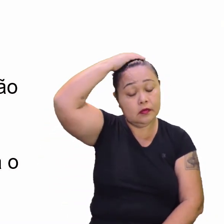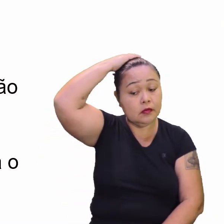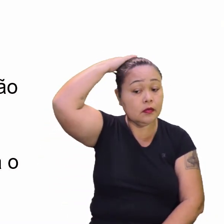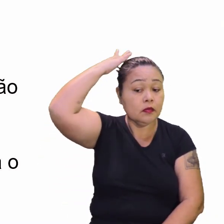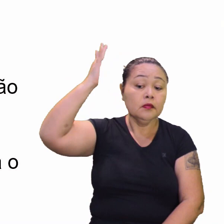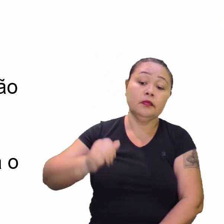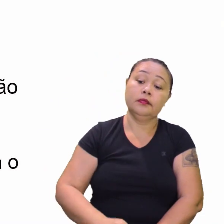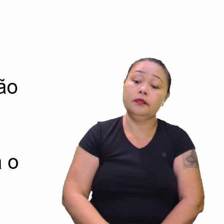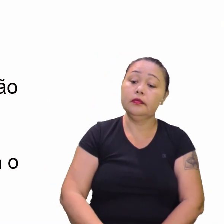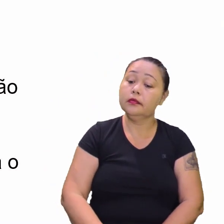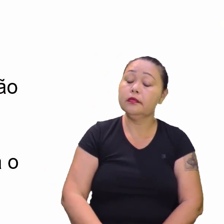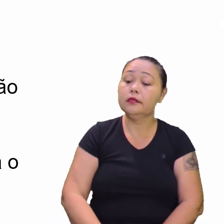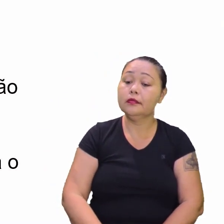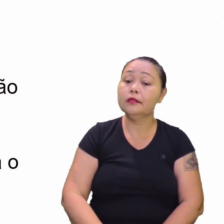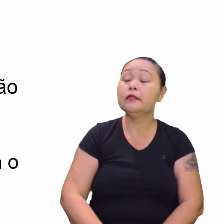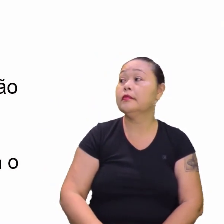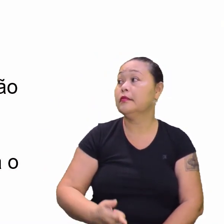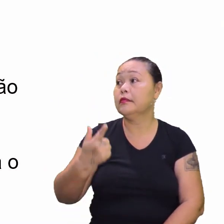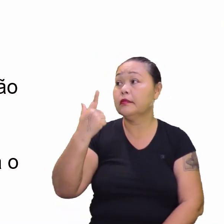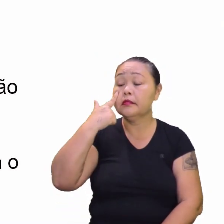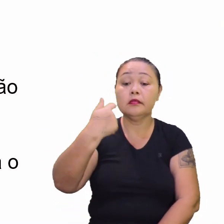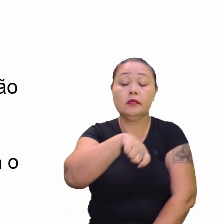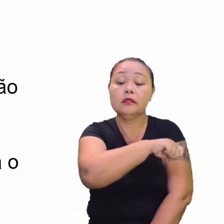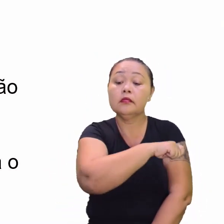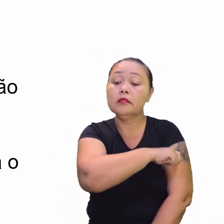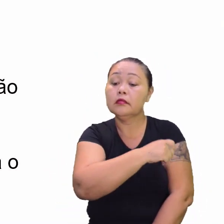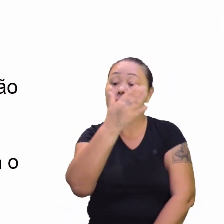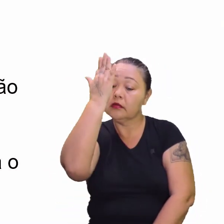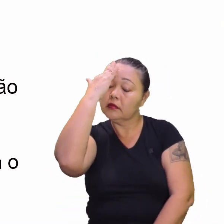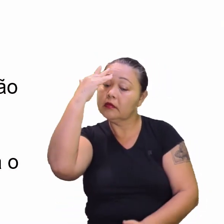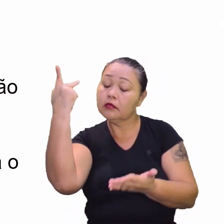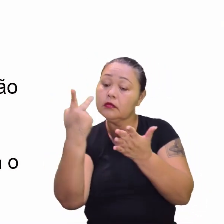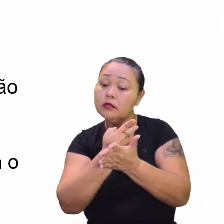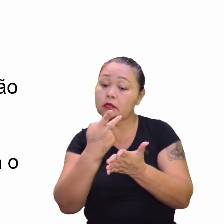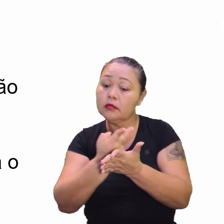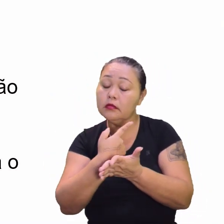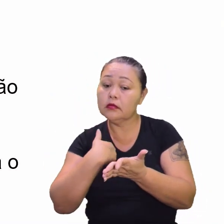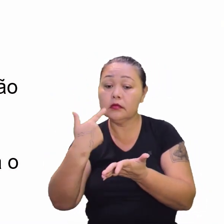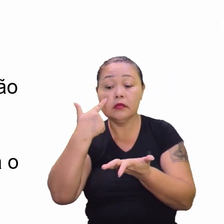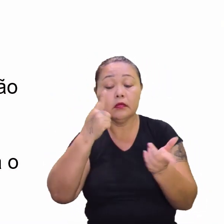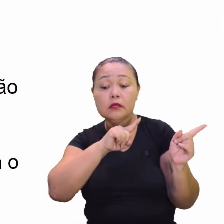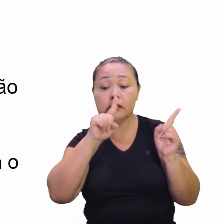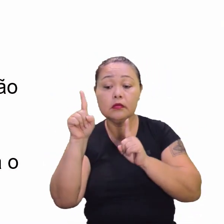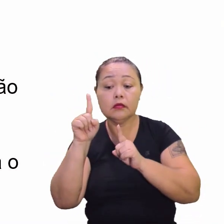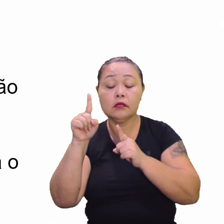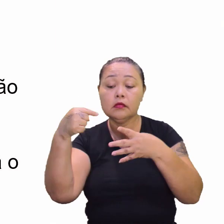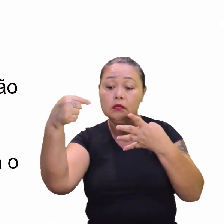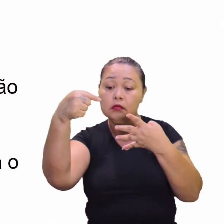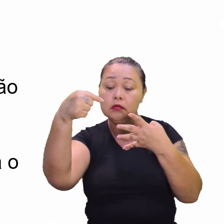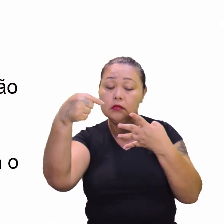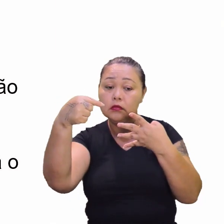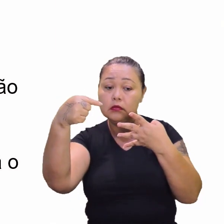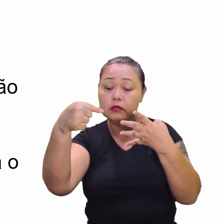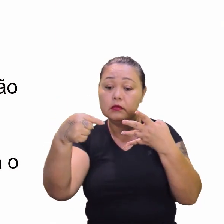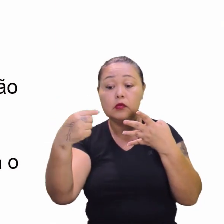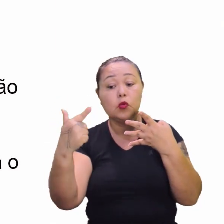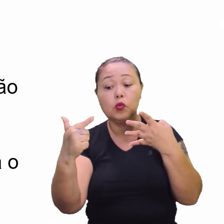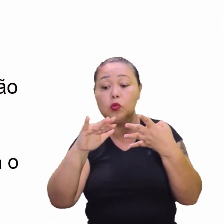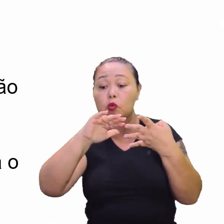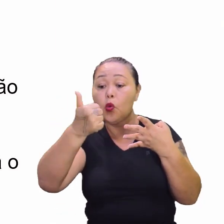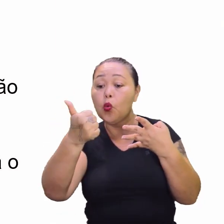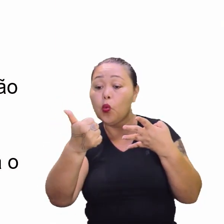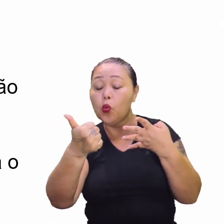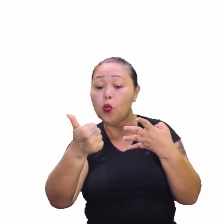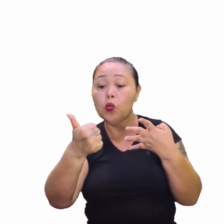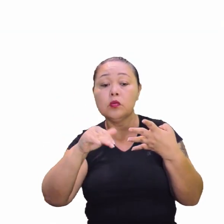aquele nosso atalho? Bora. Para não começar a detectar o que está errado? Com certeza. Então vamos lá para as questões. O que não tiver a 1, a gente